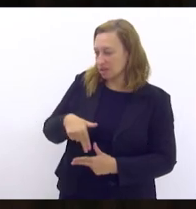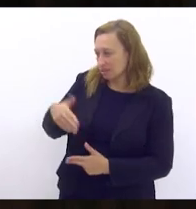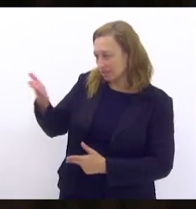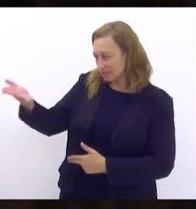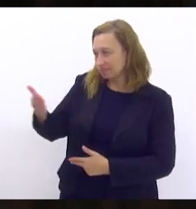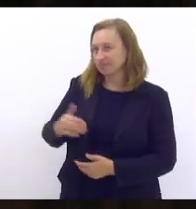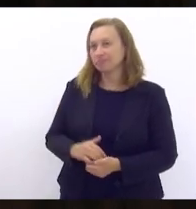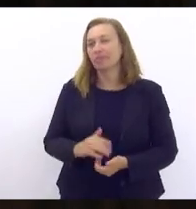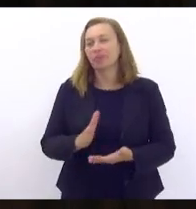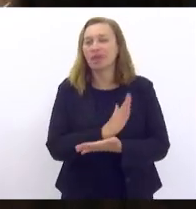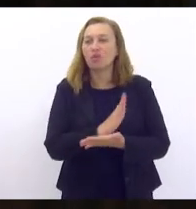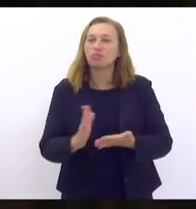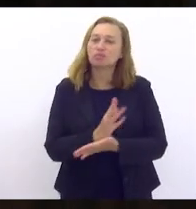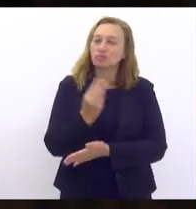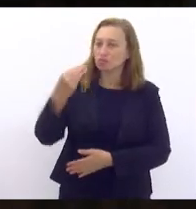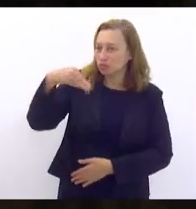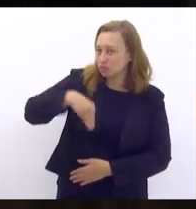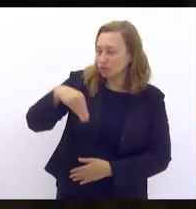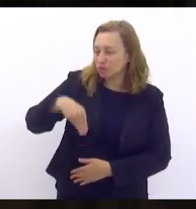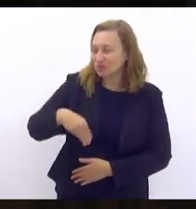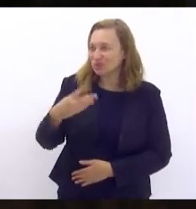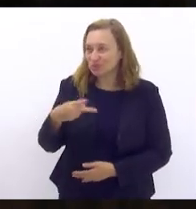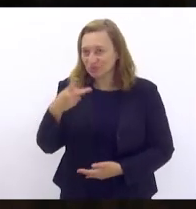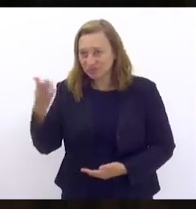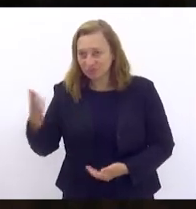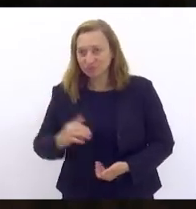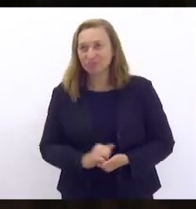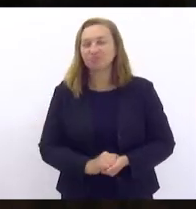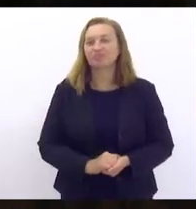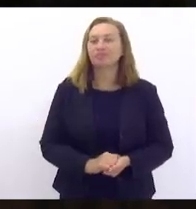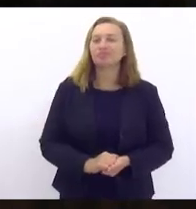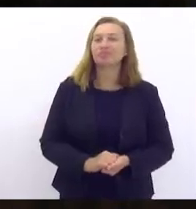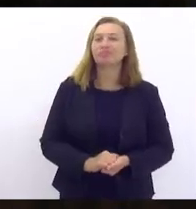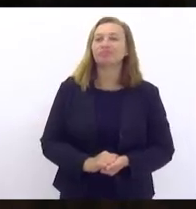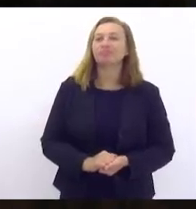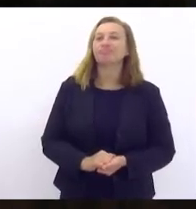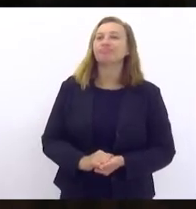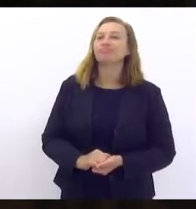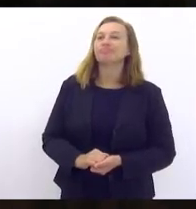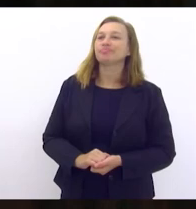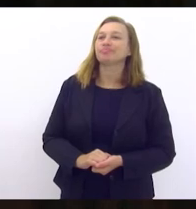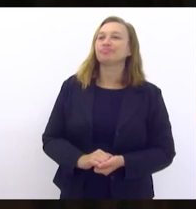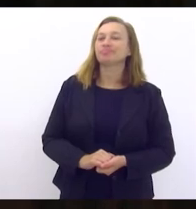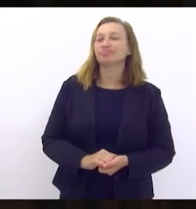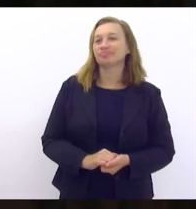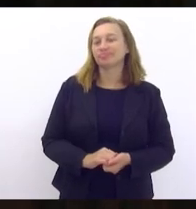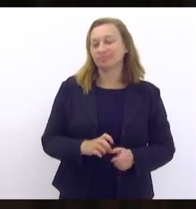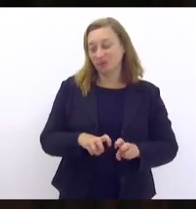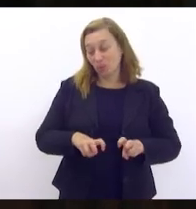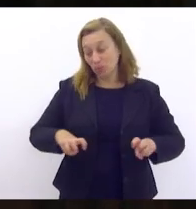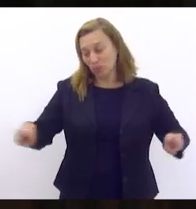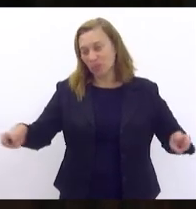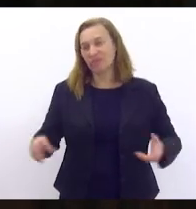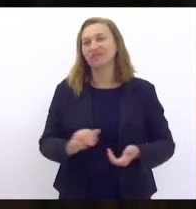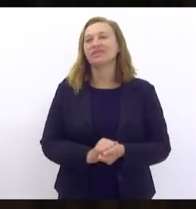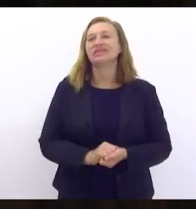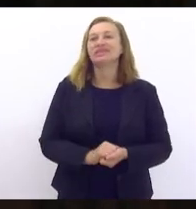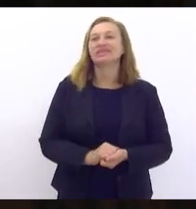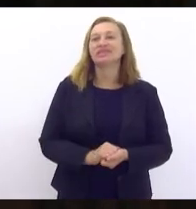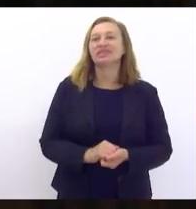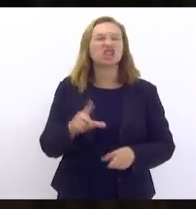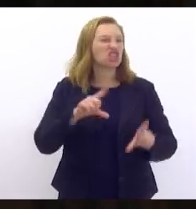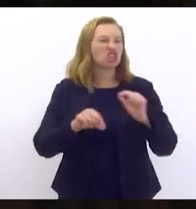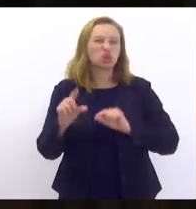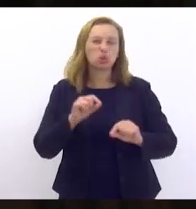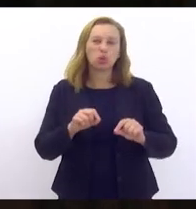de alguns minutos consideração está na mesa extensa né Aí ele